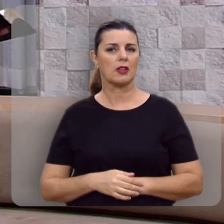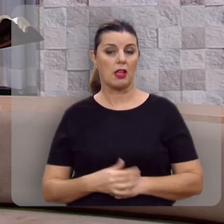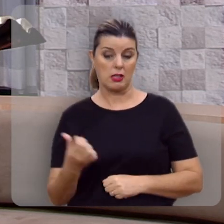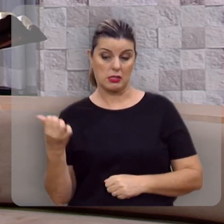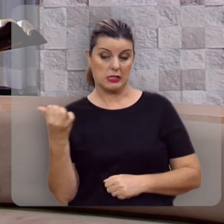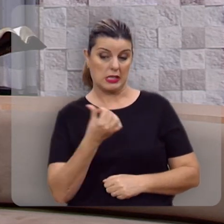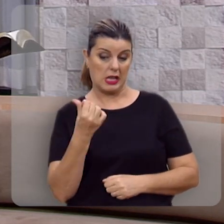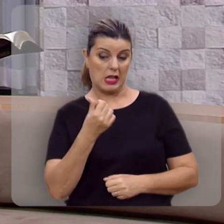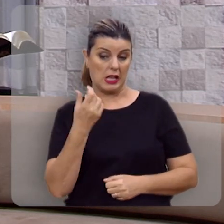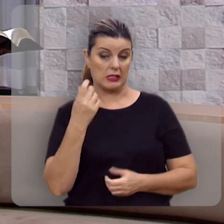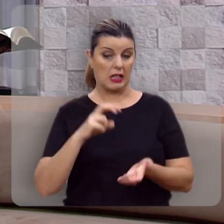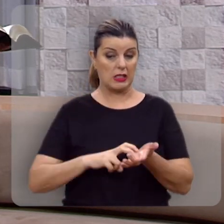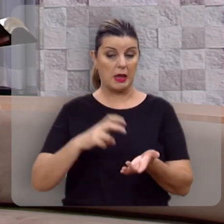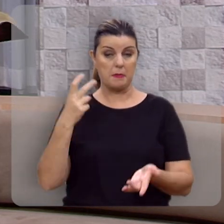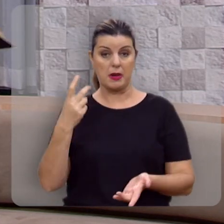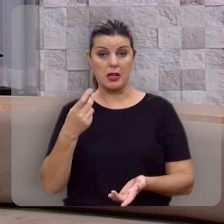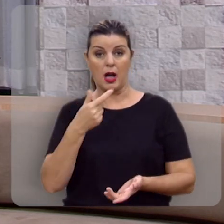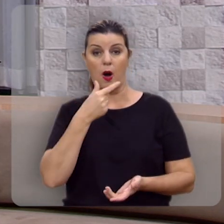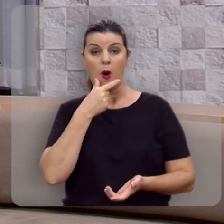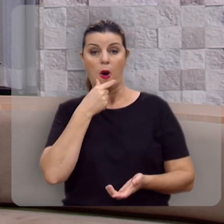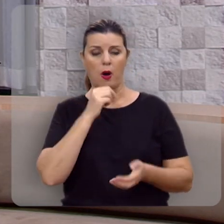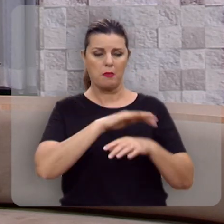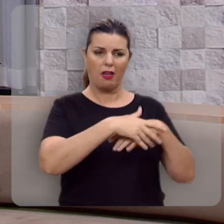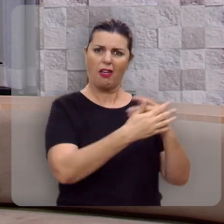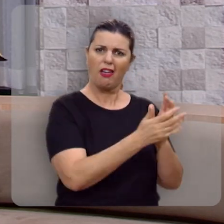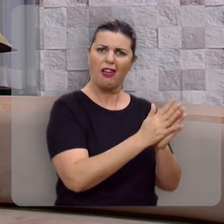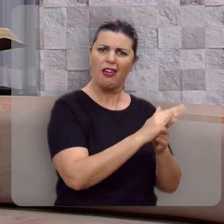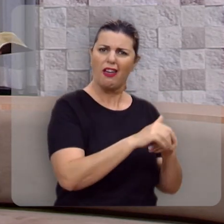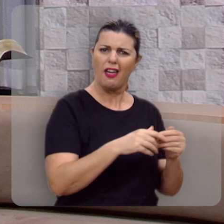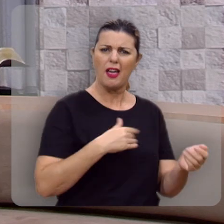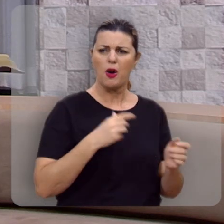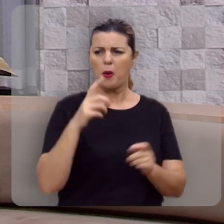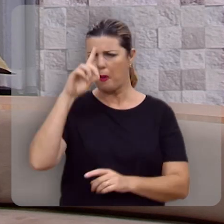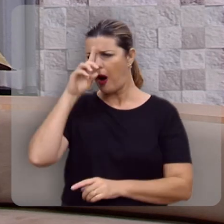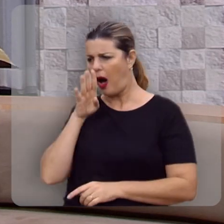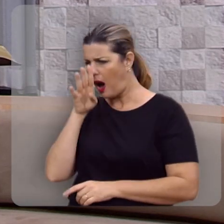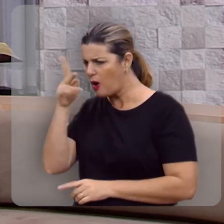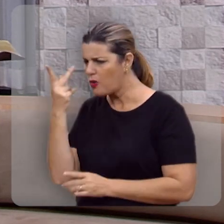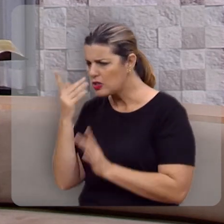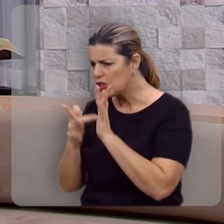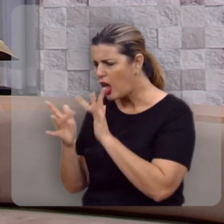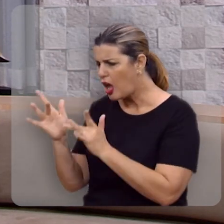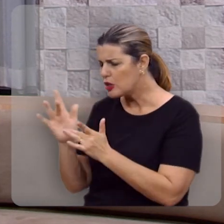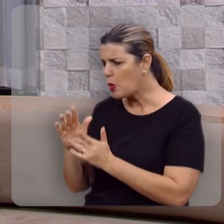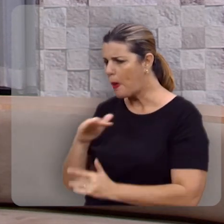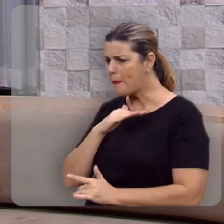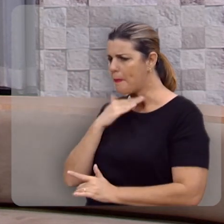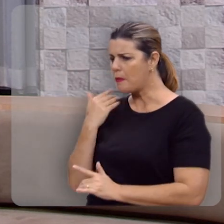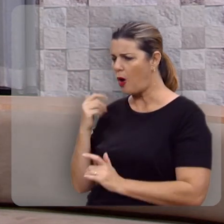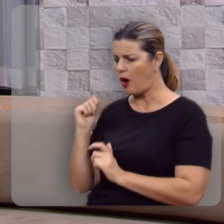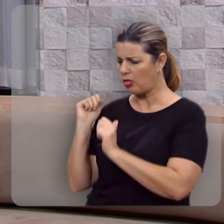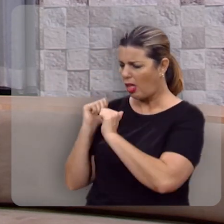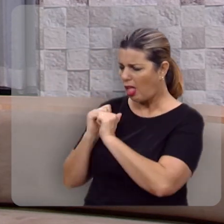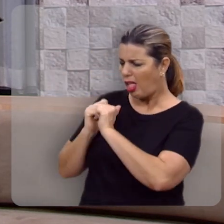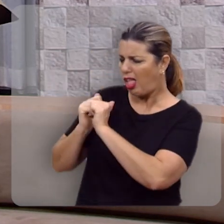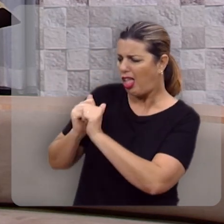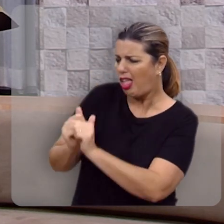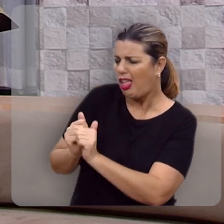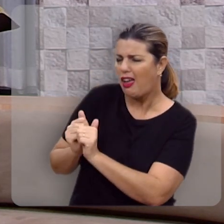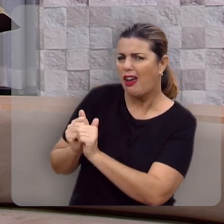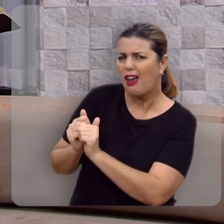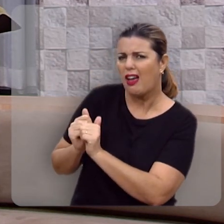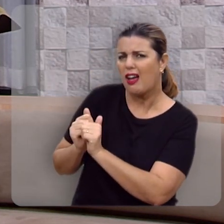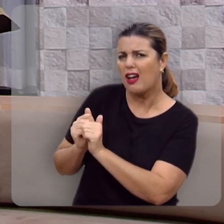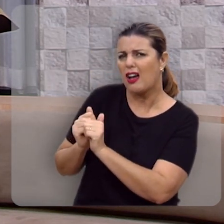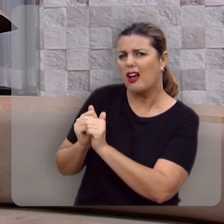Na sexta de manhã, Pilatos condena Jesus à morte e ele sai carregando aquele lenho maldito pelas ruas apinhadas